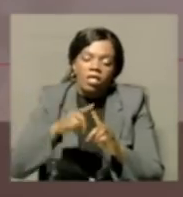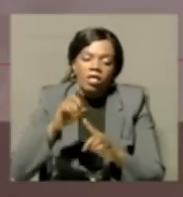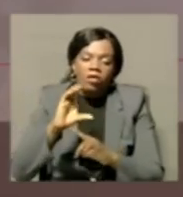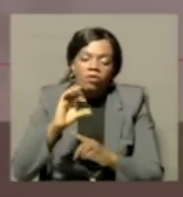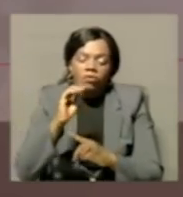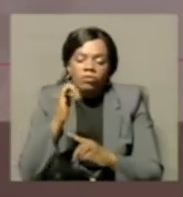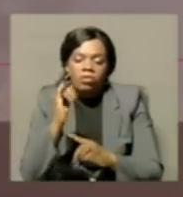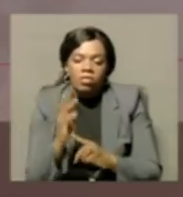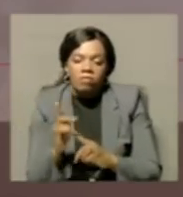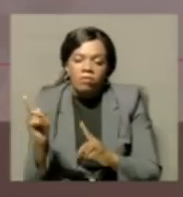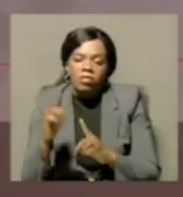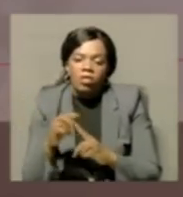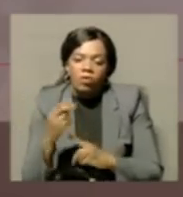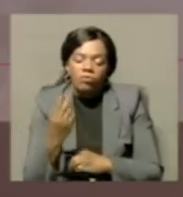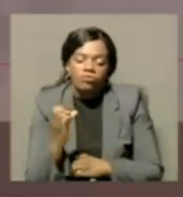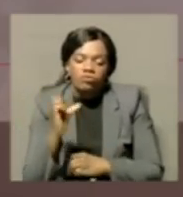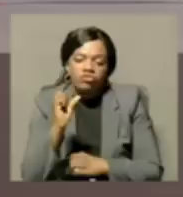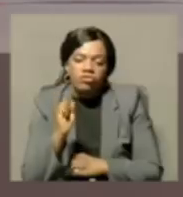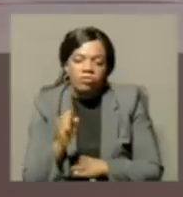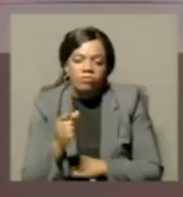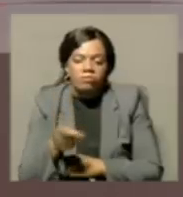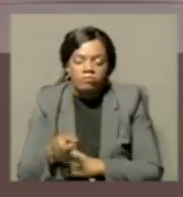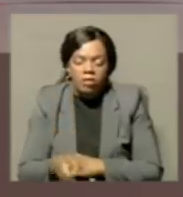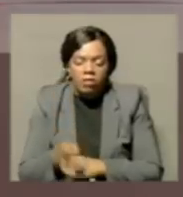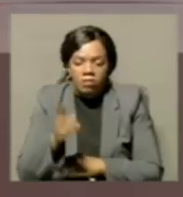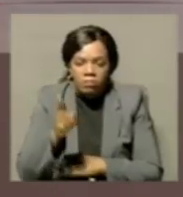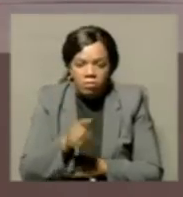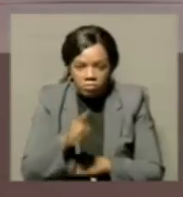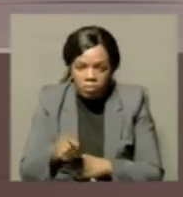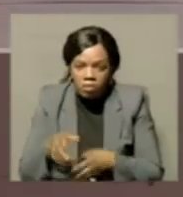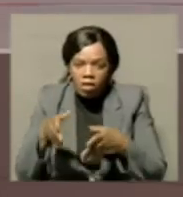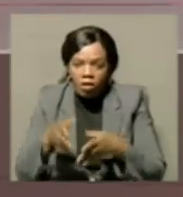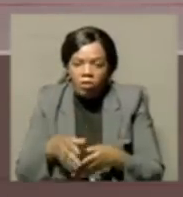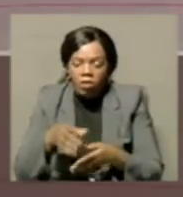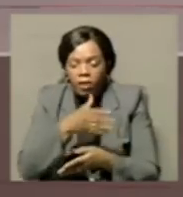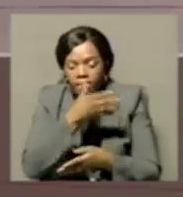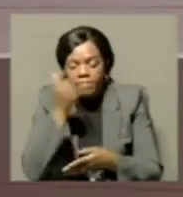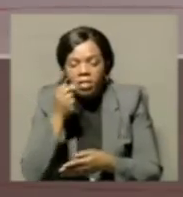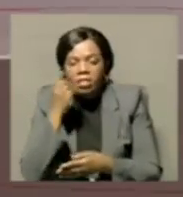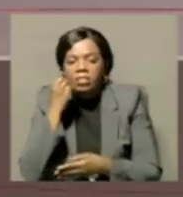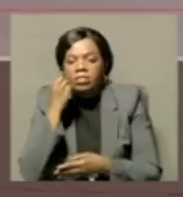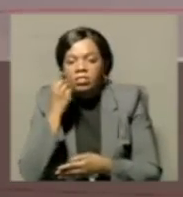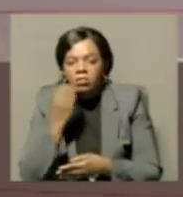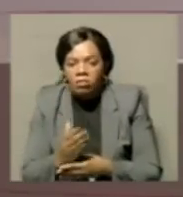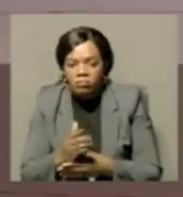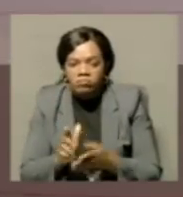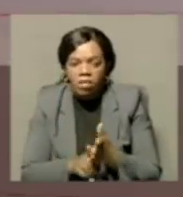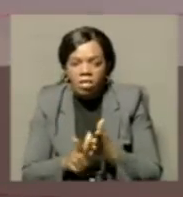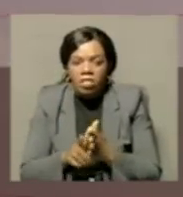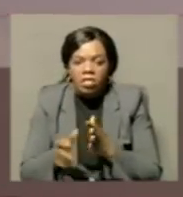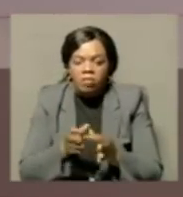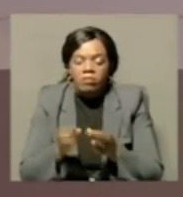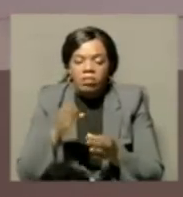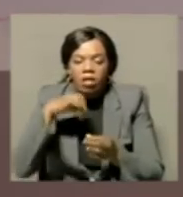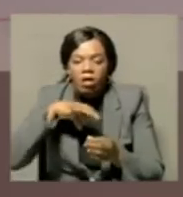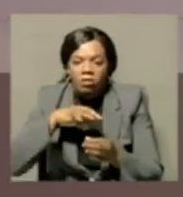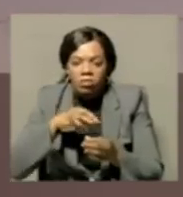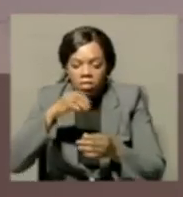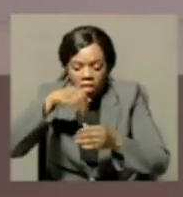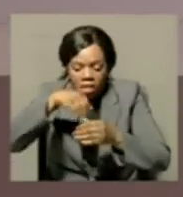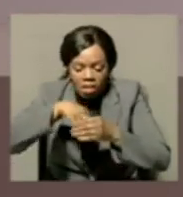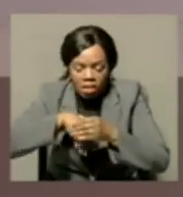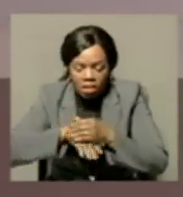a Rua do Kikajil. No perímetro do município de Belas, a medida abrange o interior da centralidade